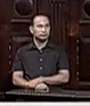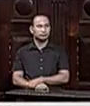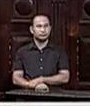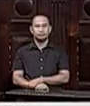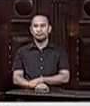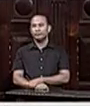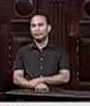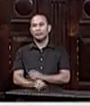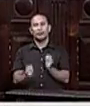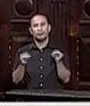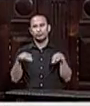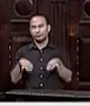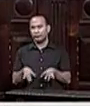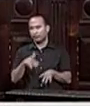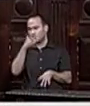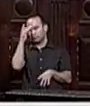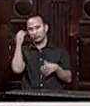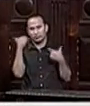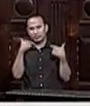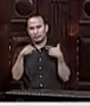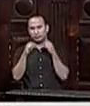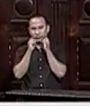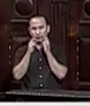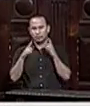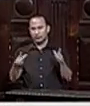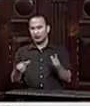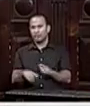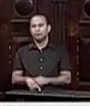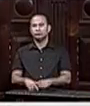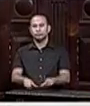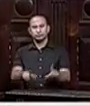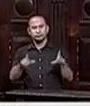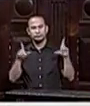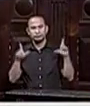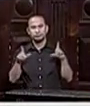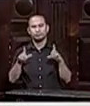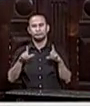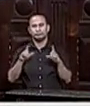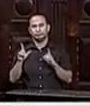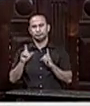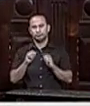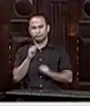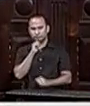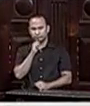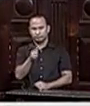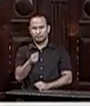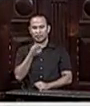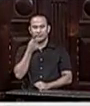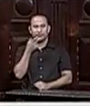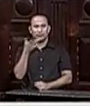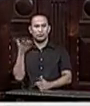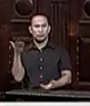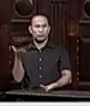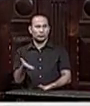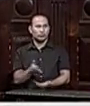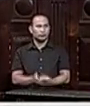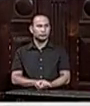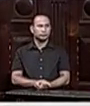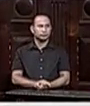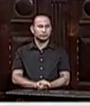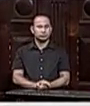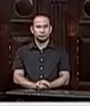enfim, trabalhadores e trabalhadoras desta casa, imprensa, queria, senhor presidente, fazer menção hoje a dois